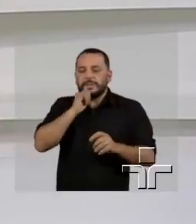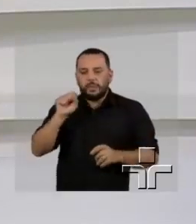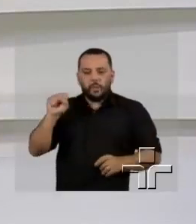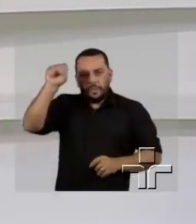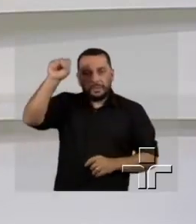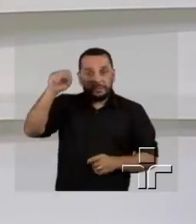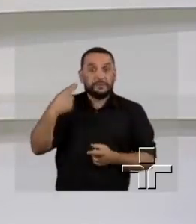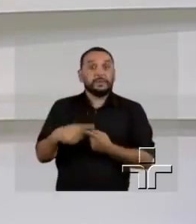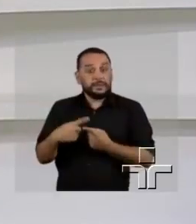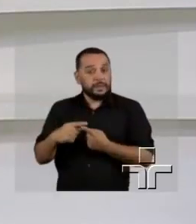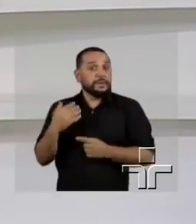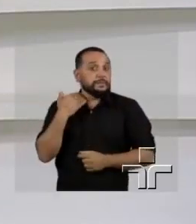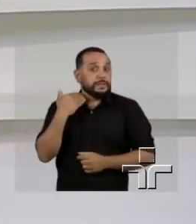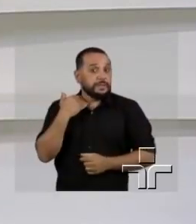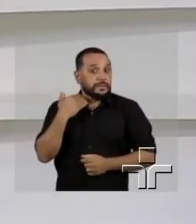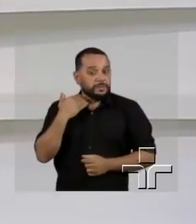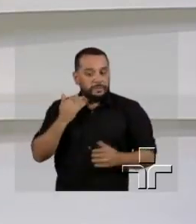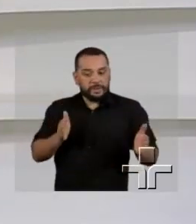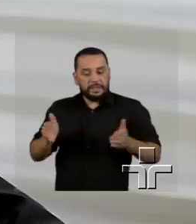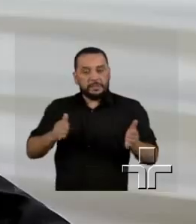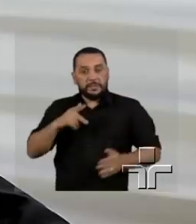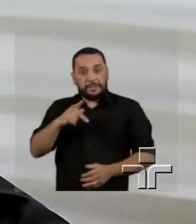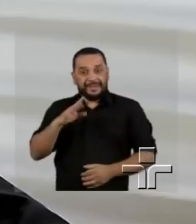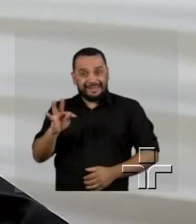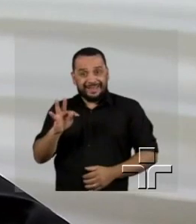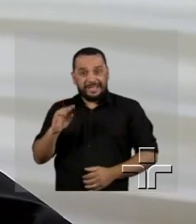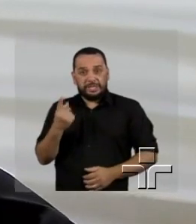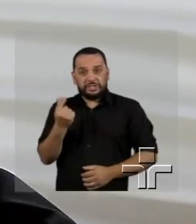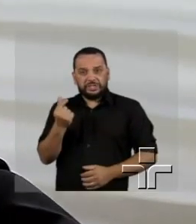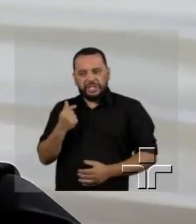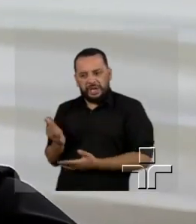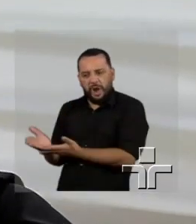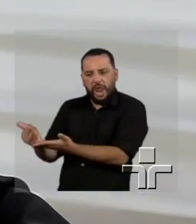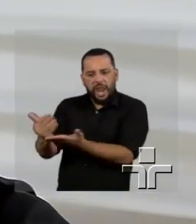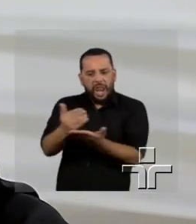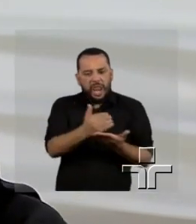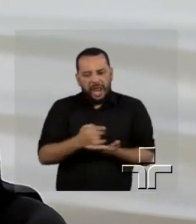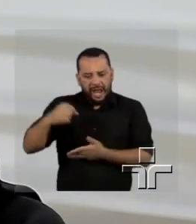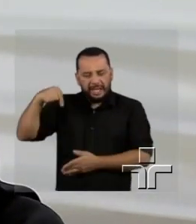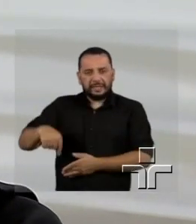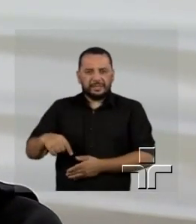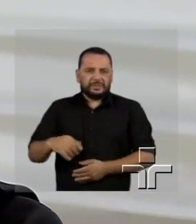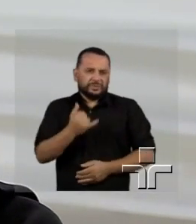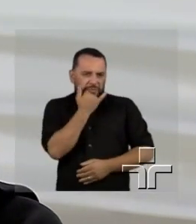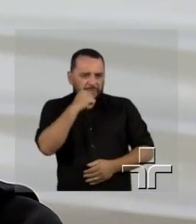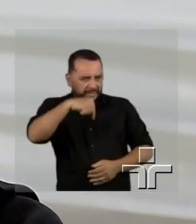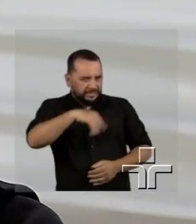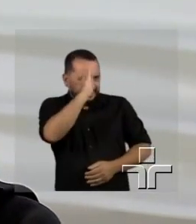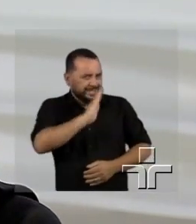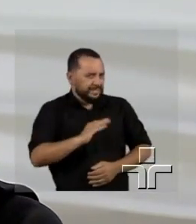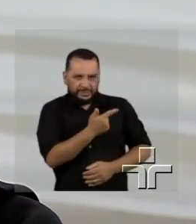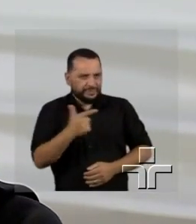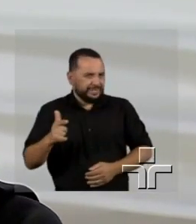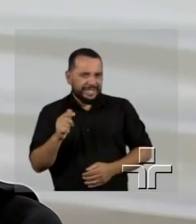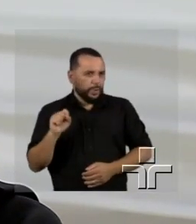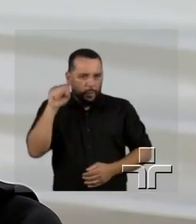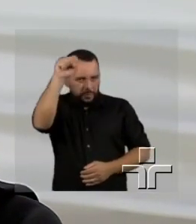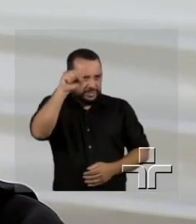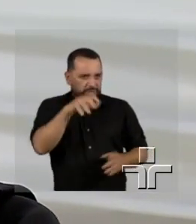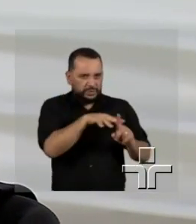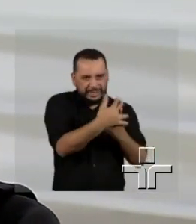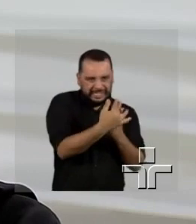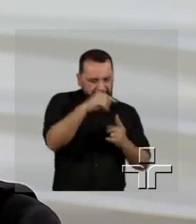E você não tem a visão que tem aqui, retrógrada, de querer implantar coisas lá daquela época. Aqui